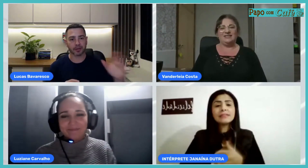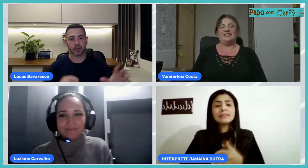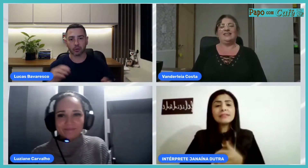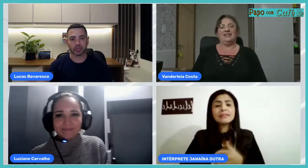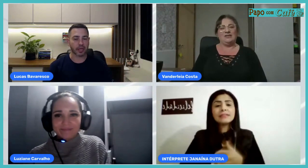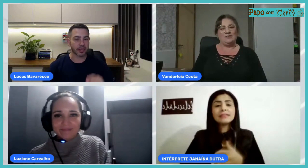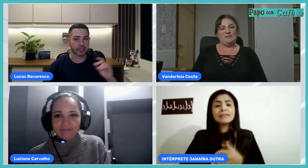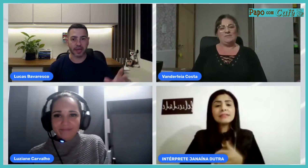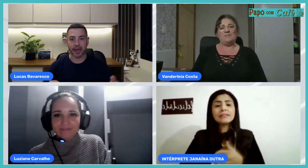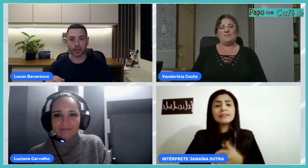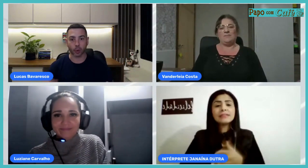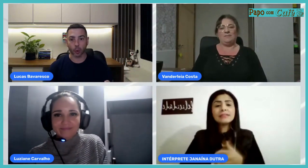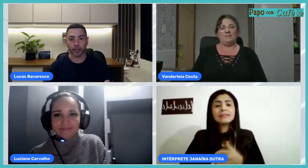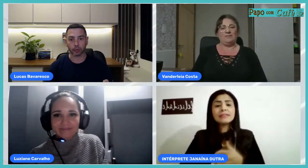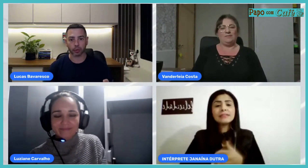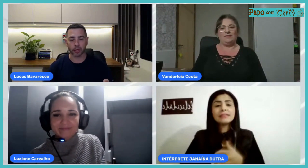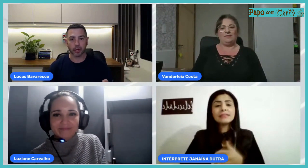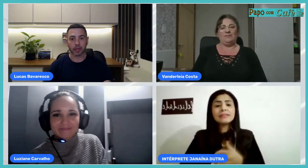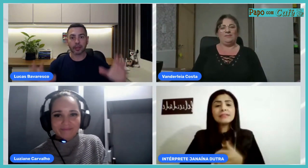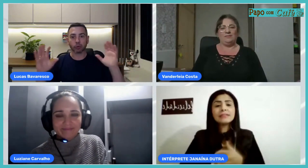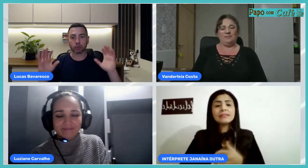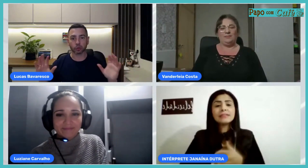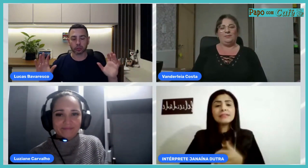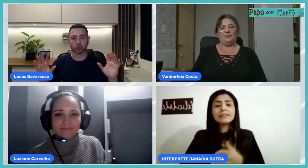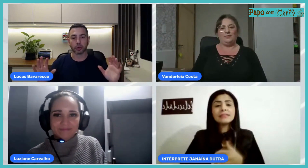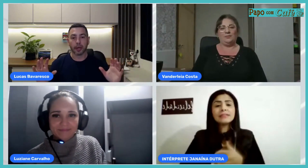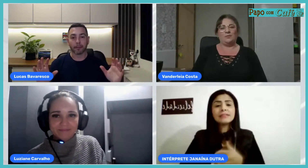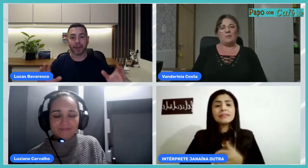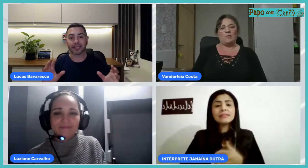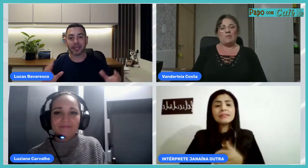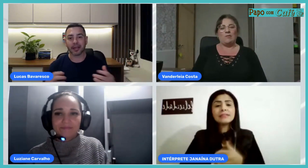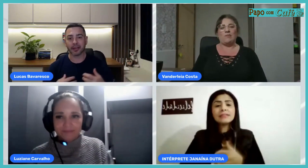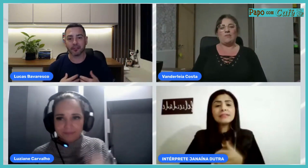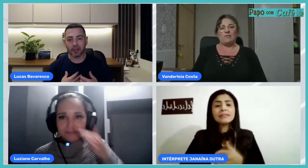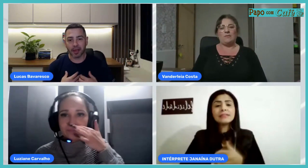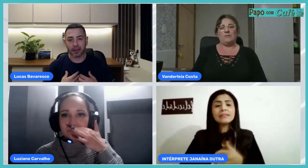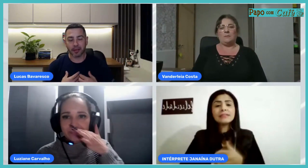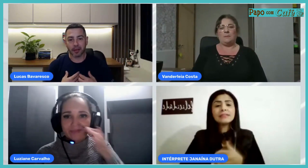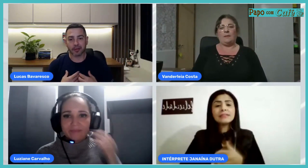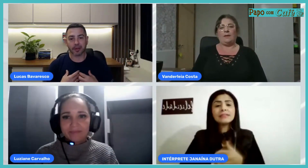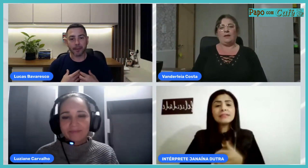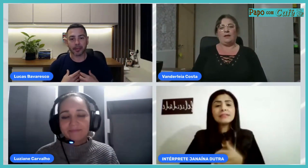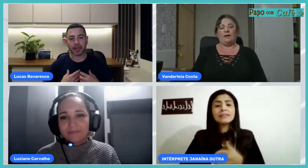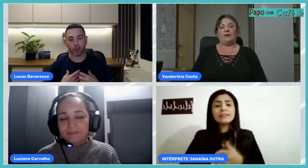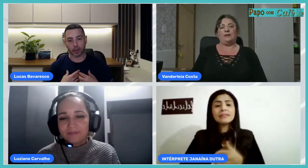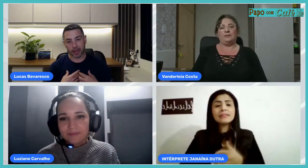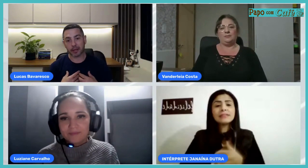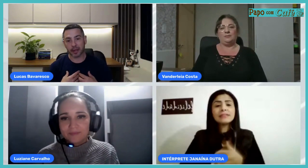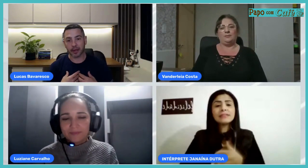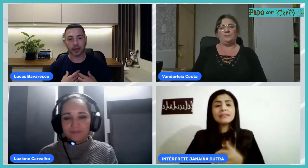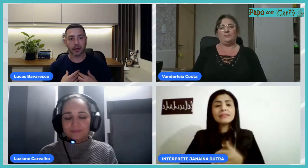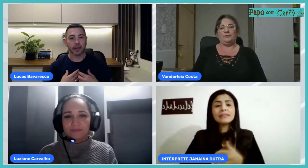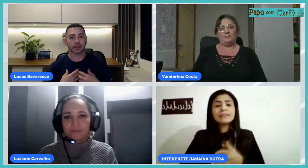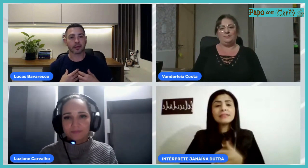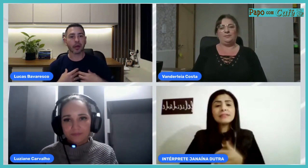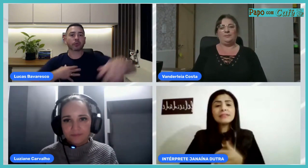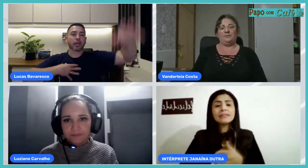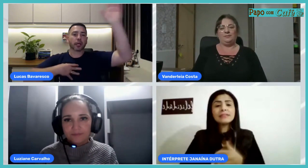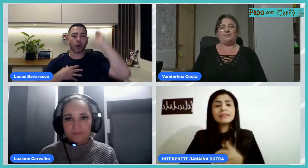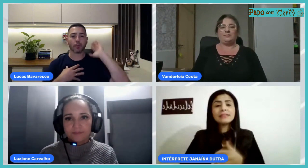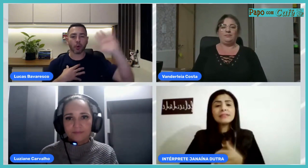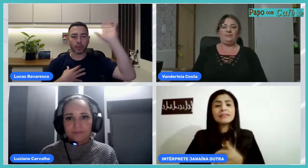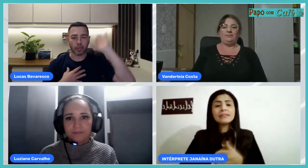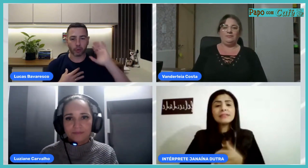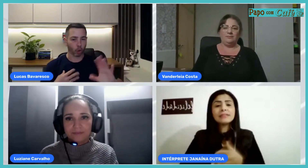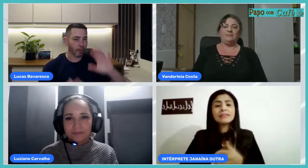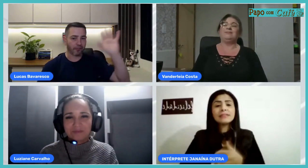equipe de 5, 6, 7, 8, dá um susto. Mas aí, sempre tem alguém, né? Não,